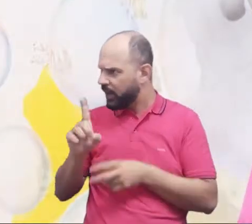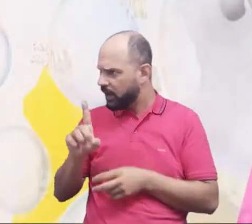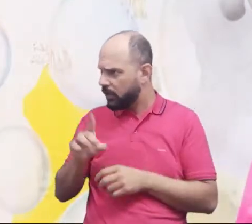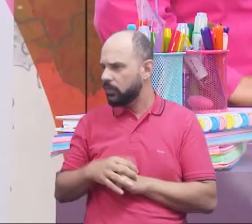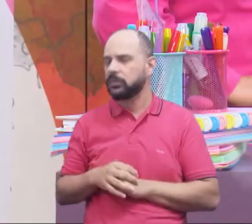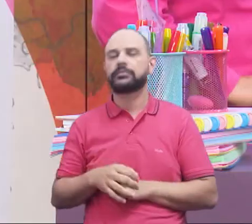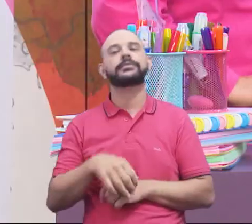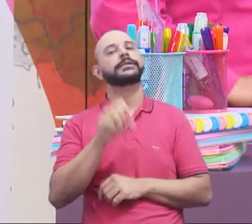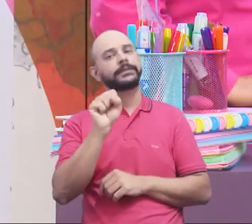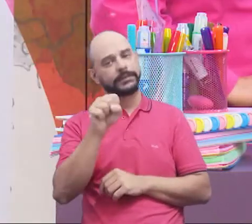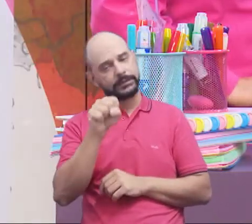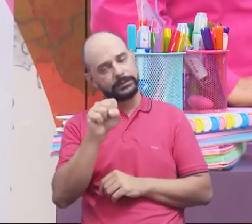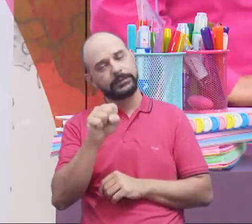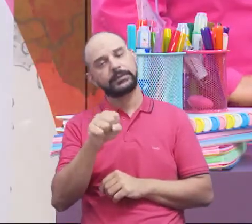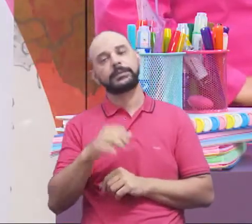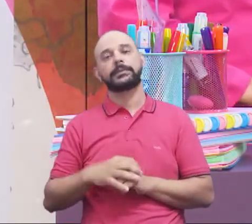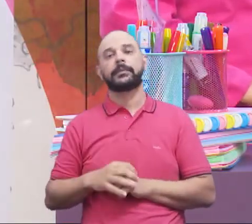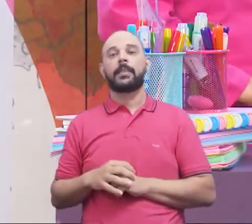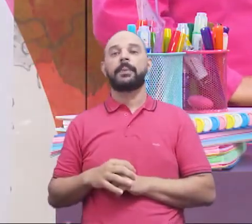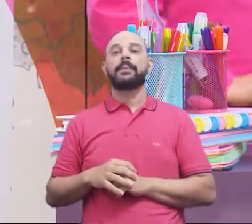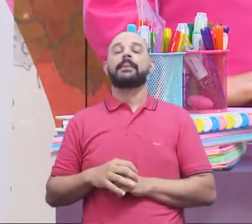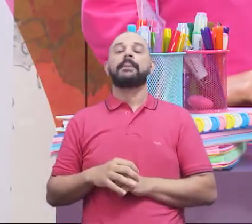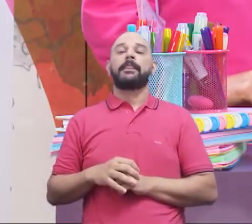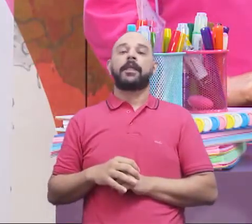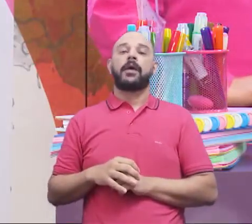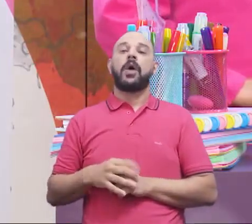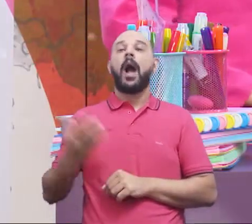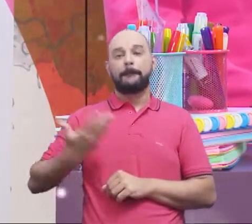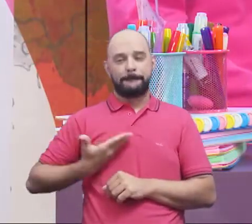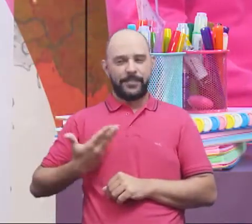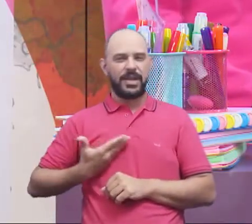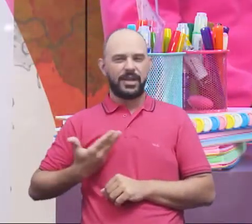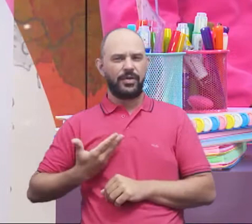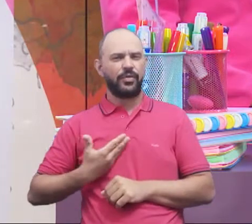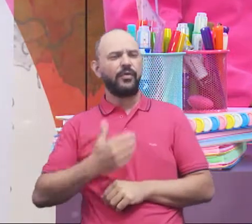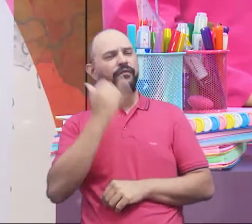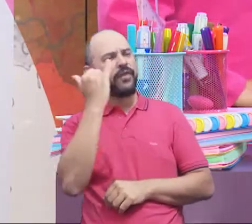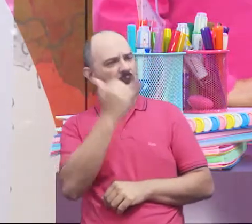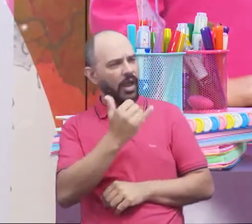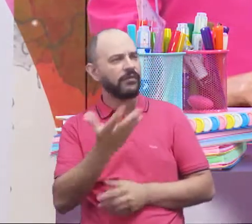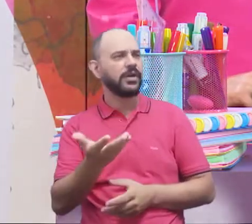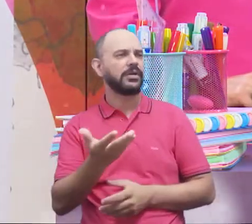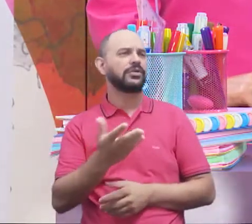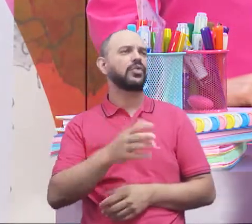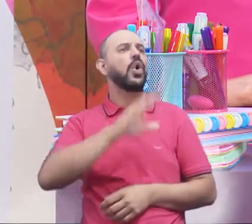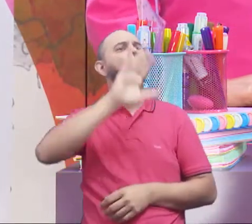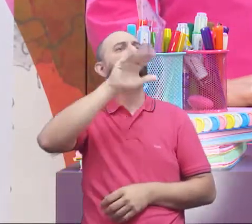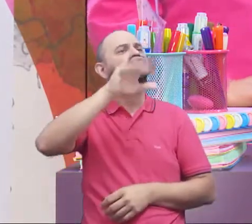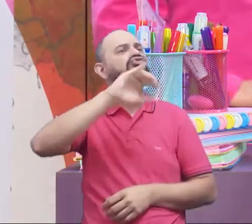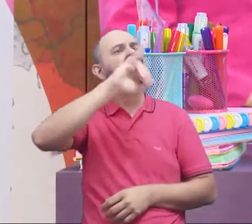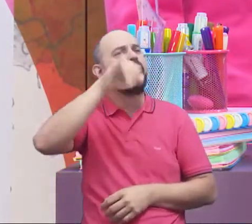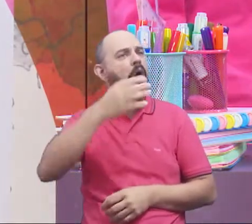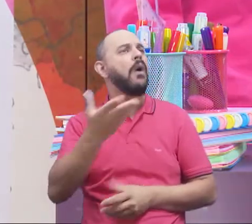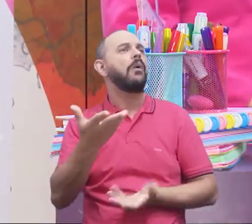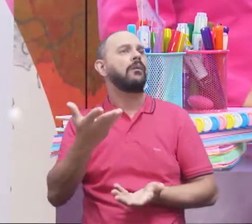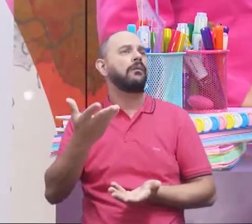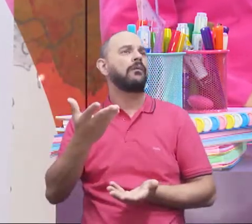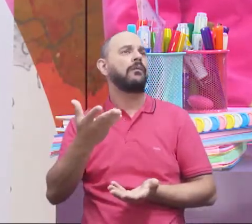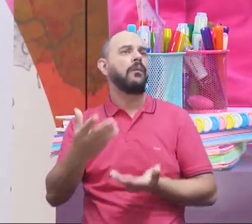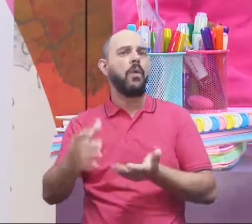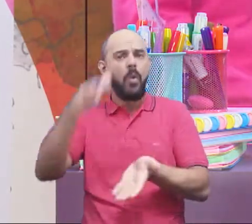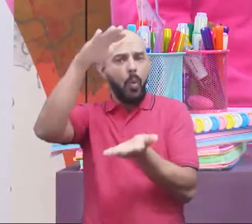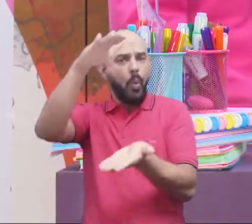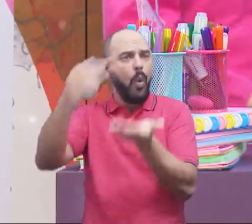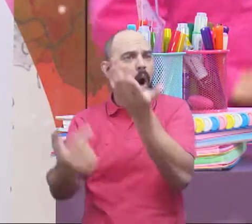via isso? Via sim! Muitas vezes, os amigos de João avisavam: João da